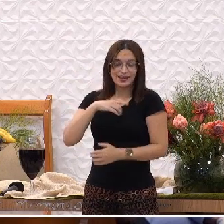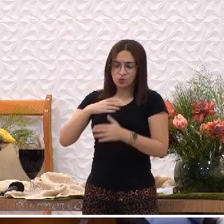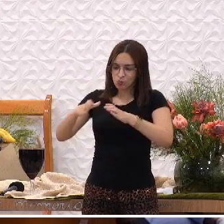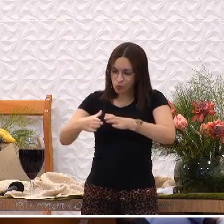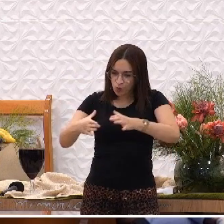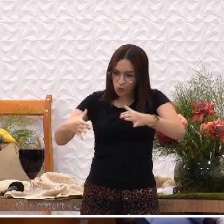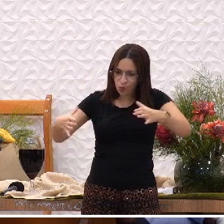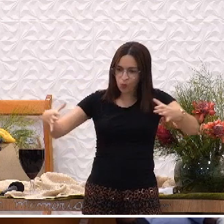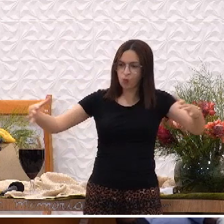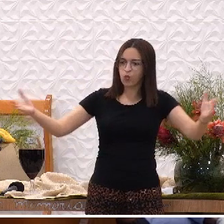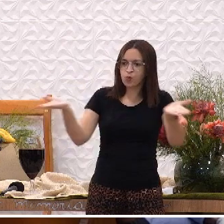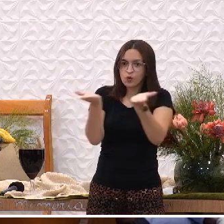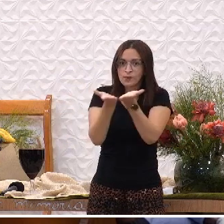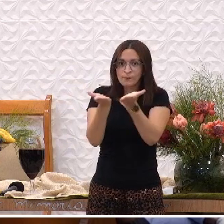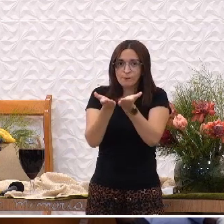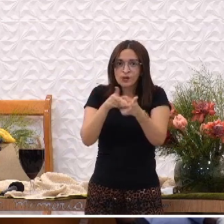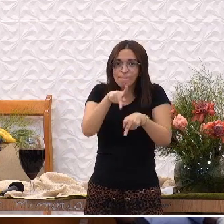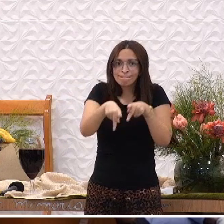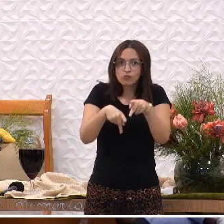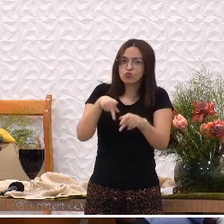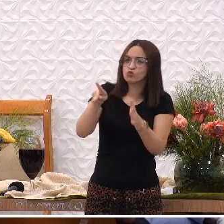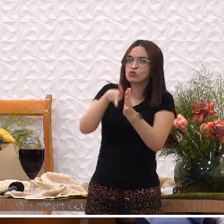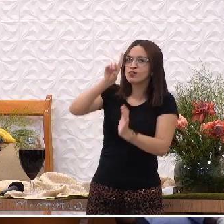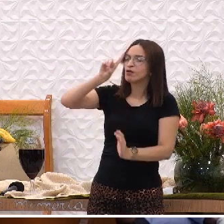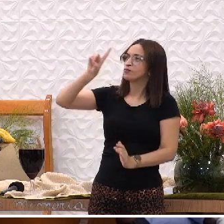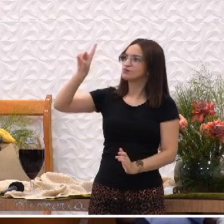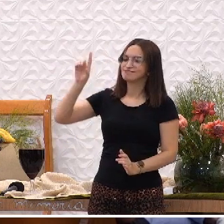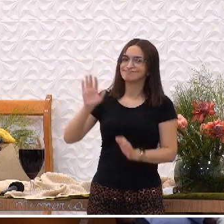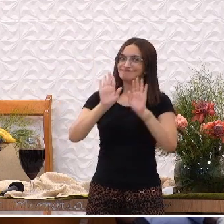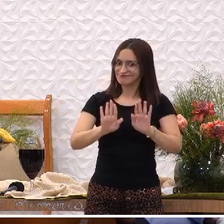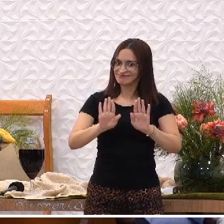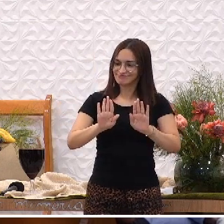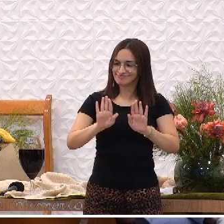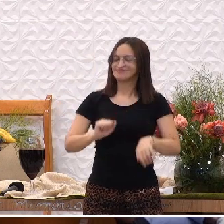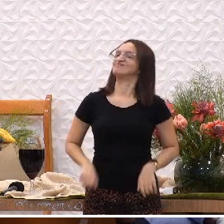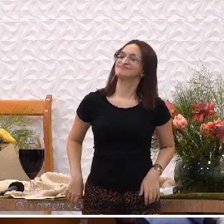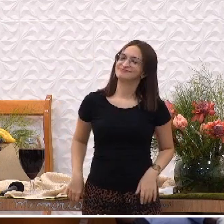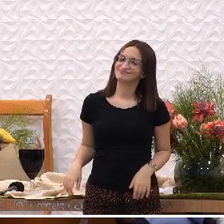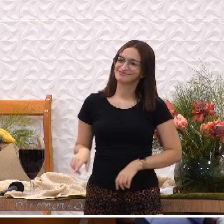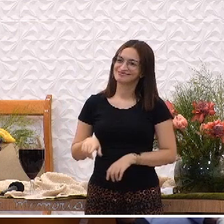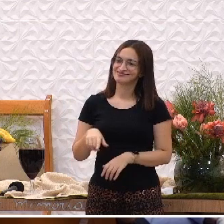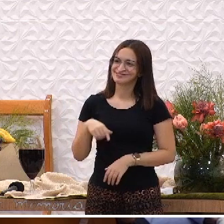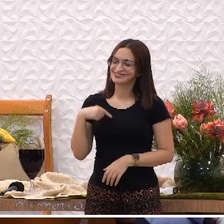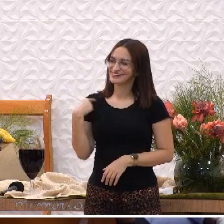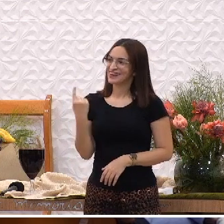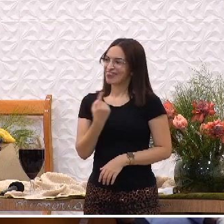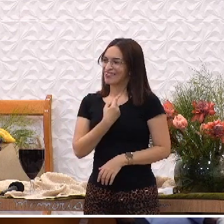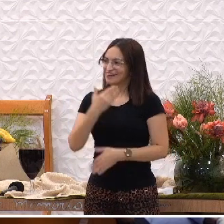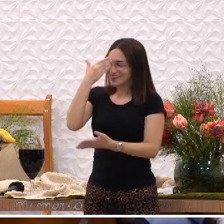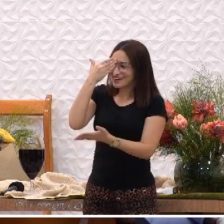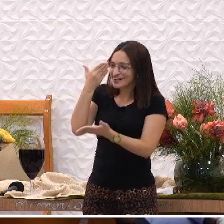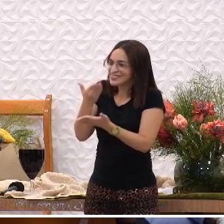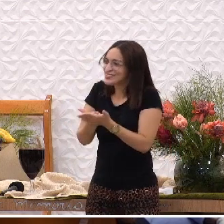Deus. Pode passar. Não, pode ficar aí. A gente acredita que o pacto da graça, ele